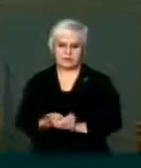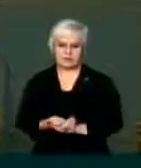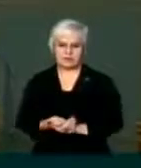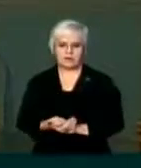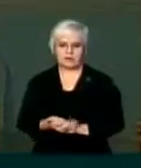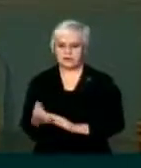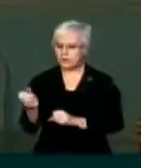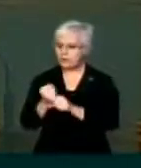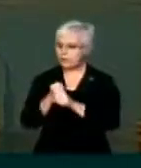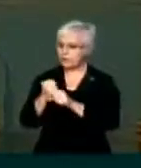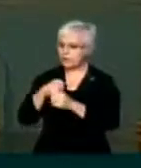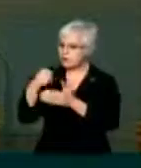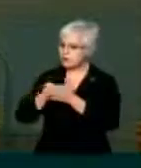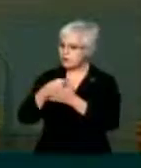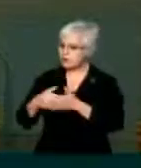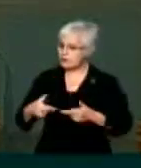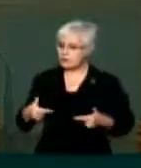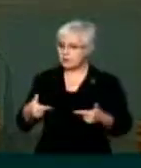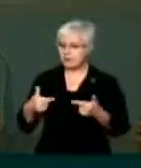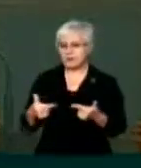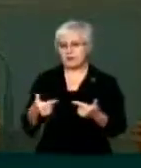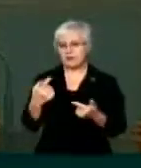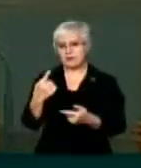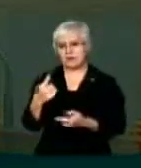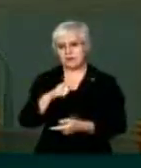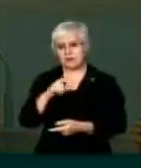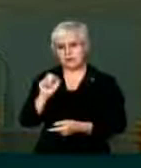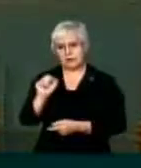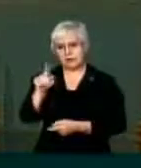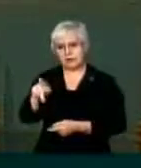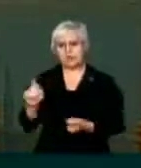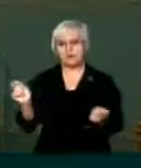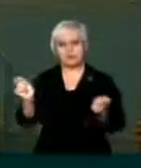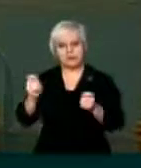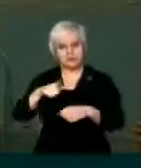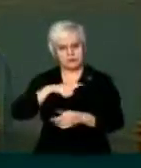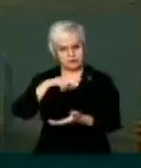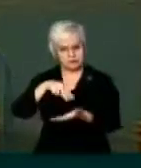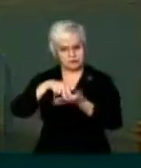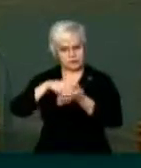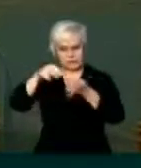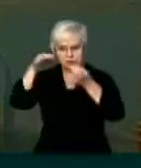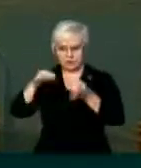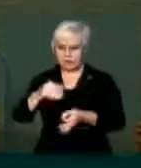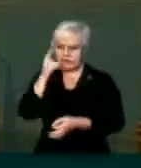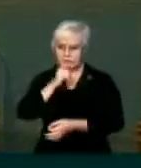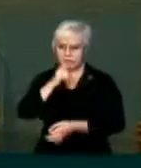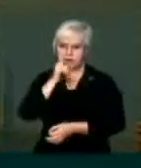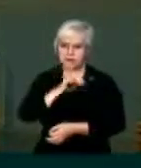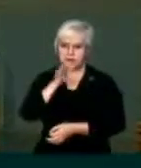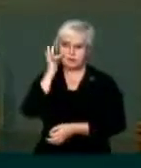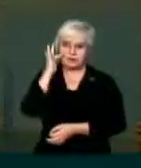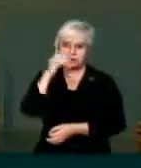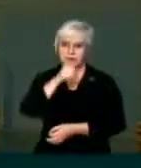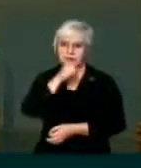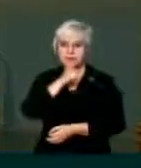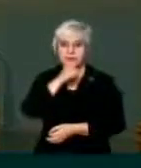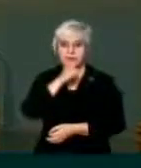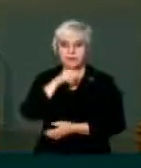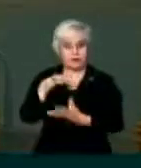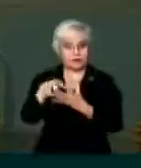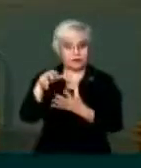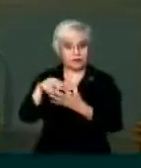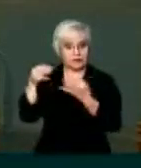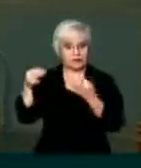E tantos anos de luta, uma aposentadoria que lhe seja marcada para uma velhice de sacrifícios. Por isso,